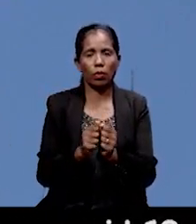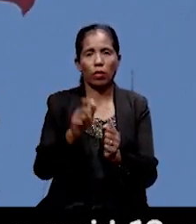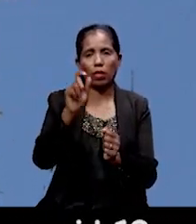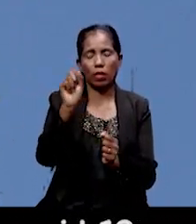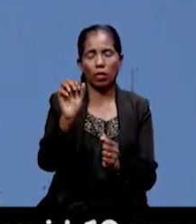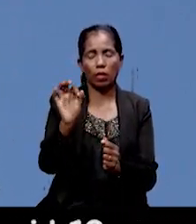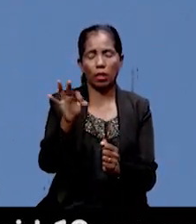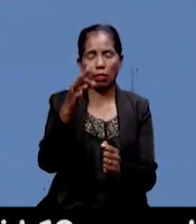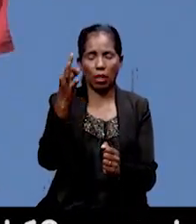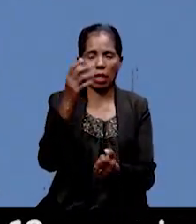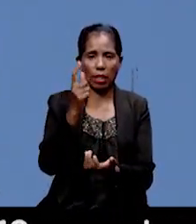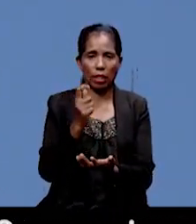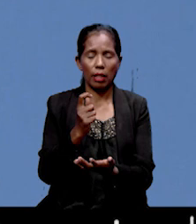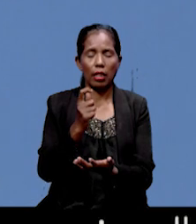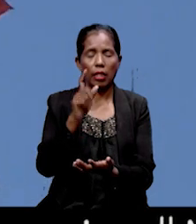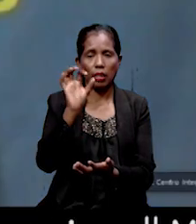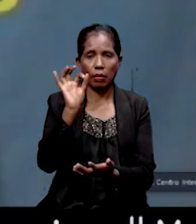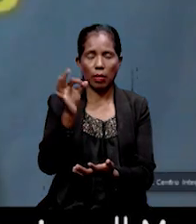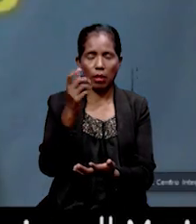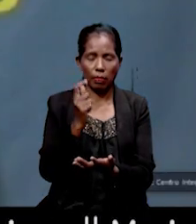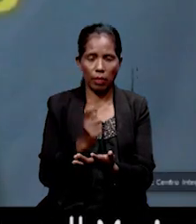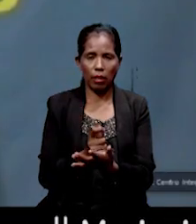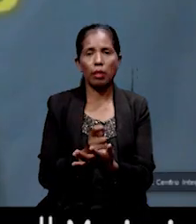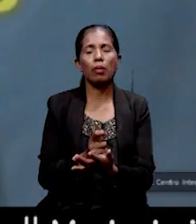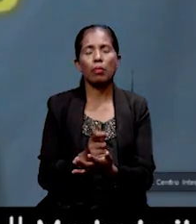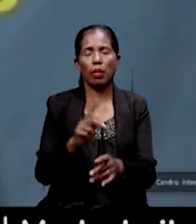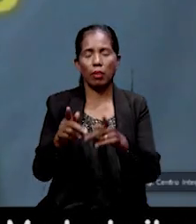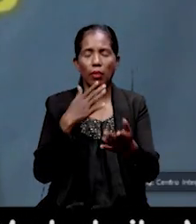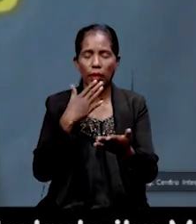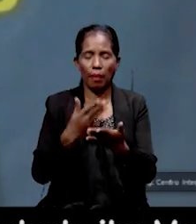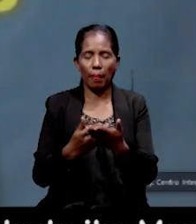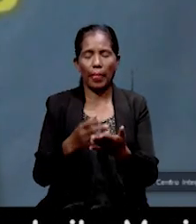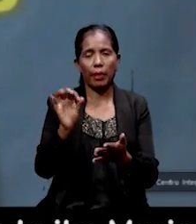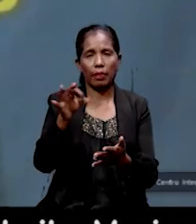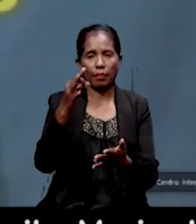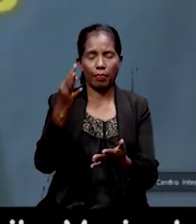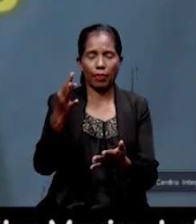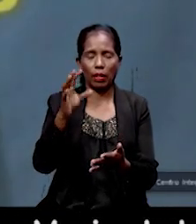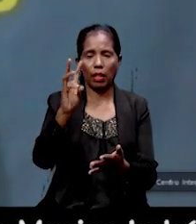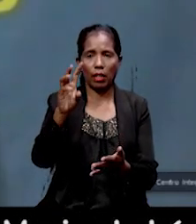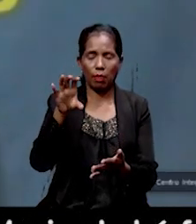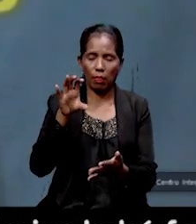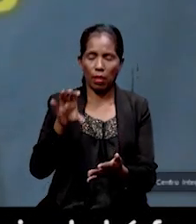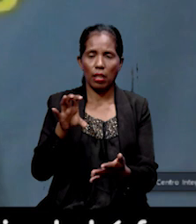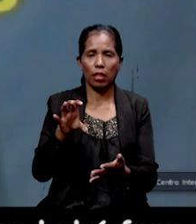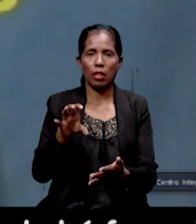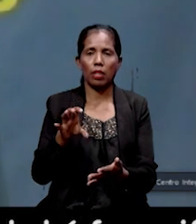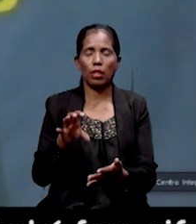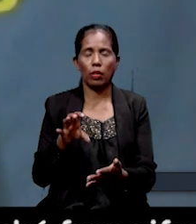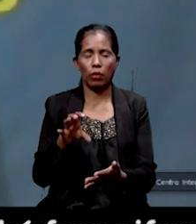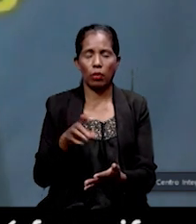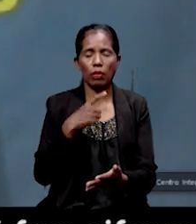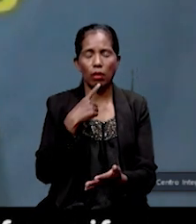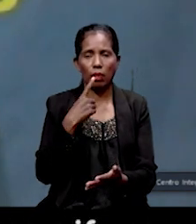resinsia, atus hitu, si anulu resinsia, caso recuperado, riun sanulu resinsia, atus nem hitu nulu resin rua, caso